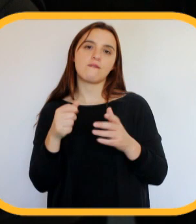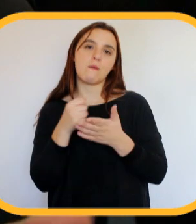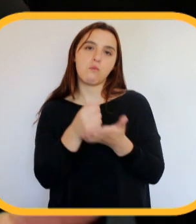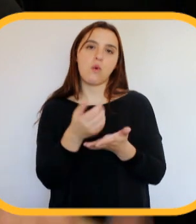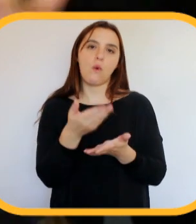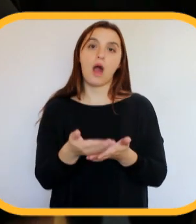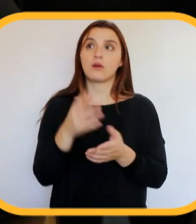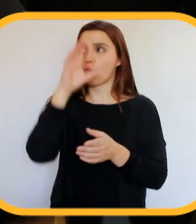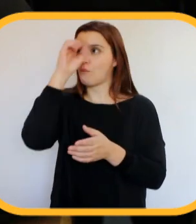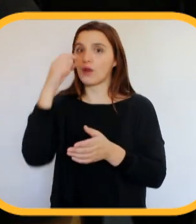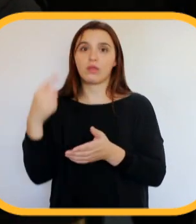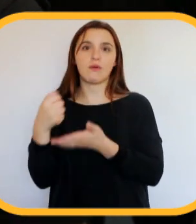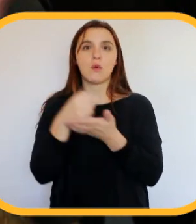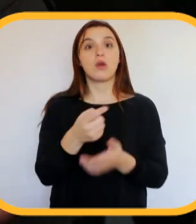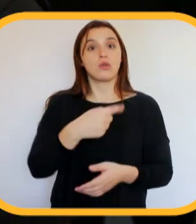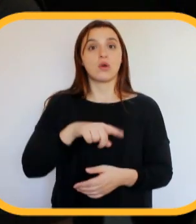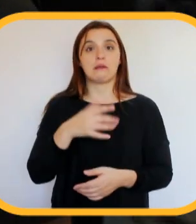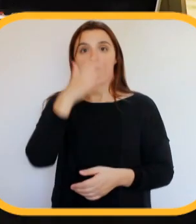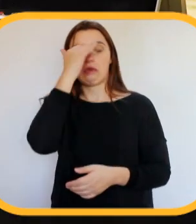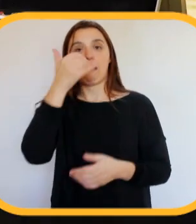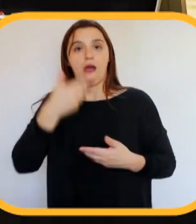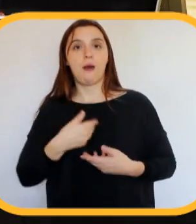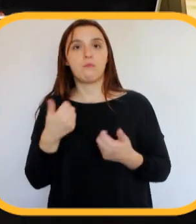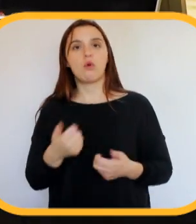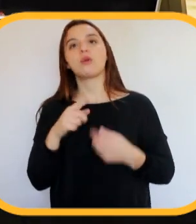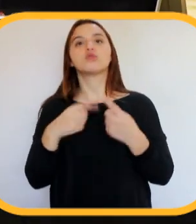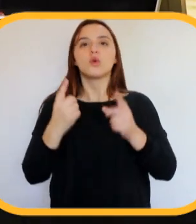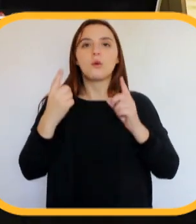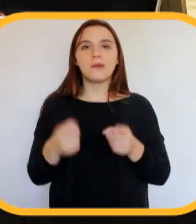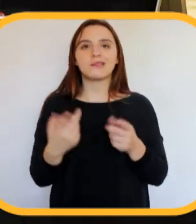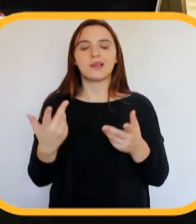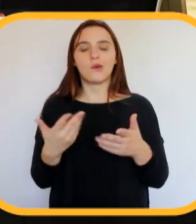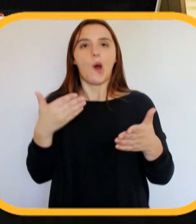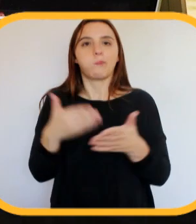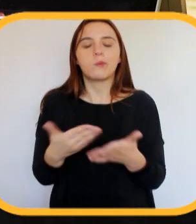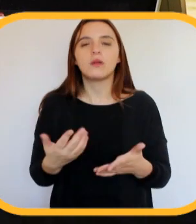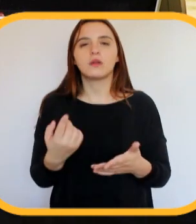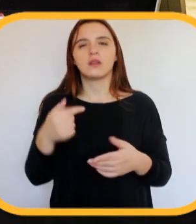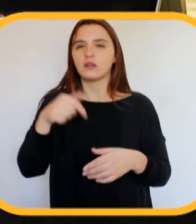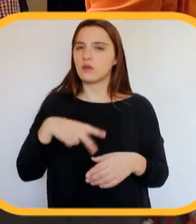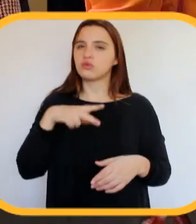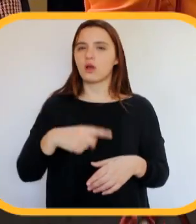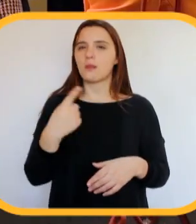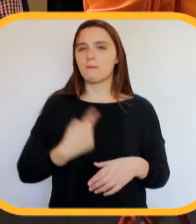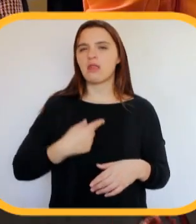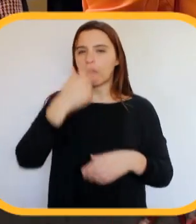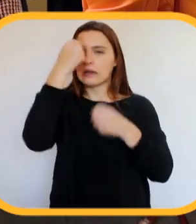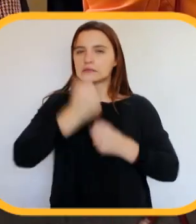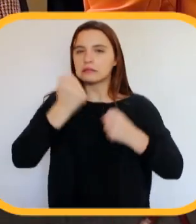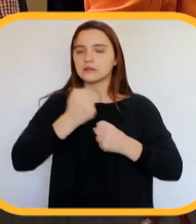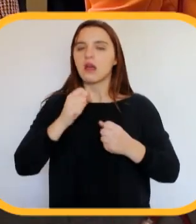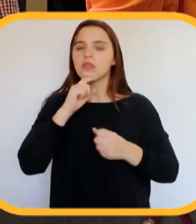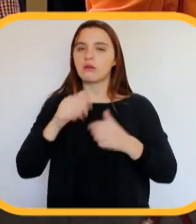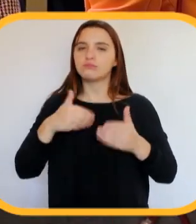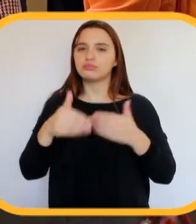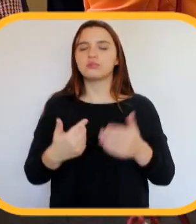governo, porque muitas das vezes nós temos uma ideia boa e cortam-nos as pernas quando estamos a começar, ou seja, temos de ser muito resilientes em Portugal para pôr alguma coisa a funcionar.